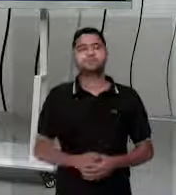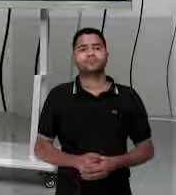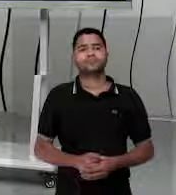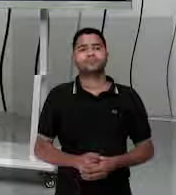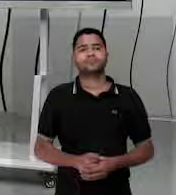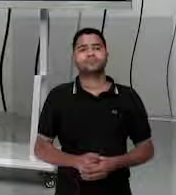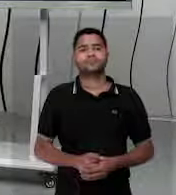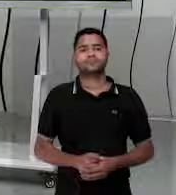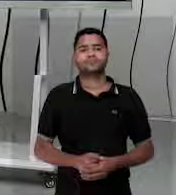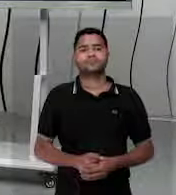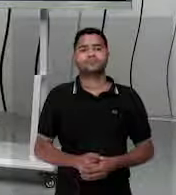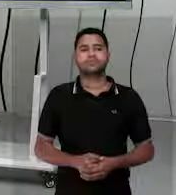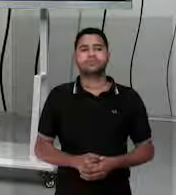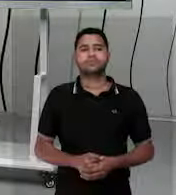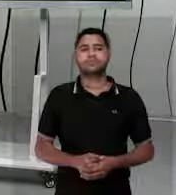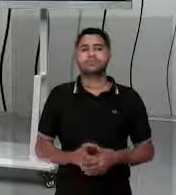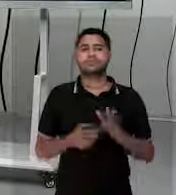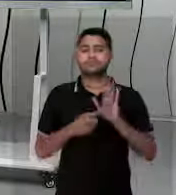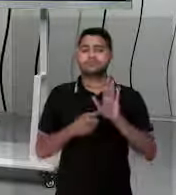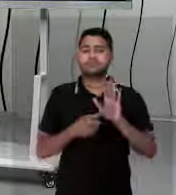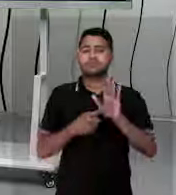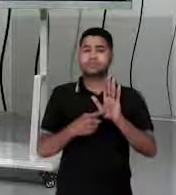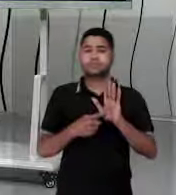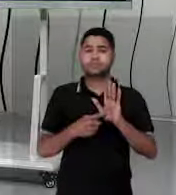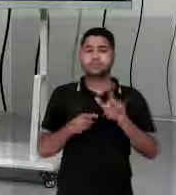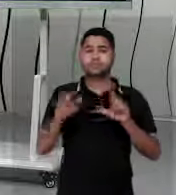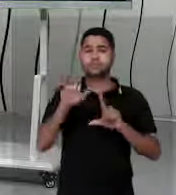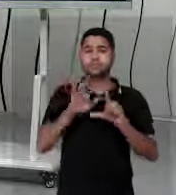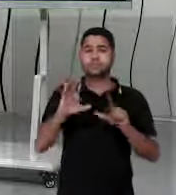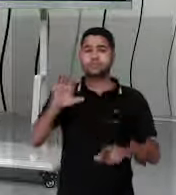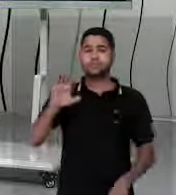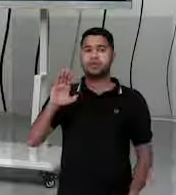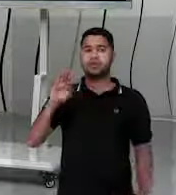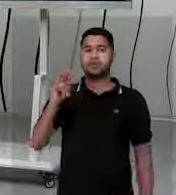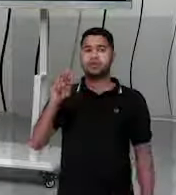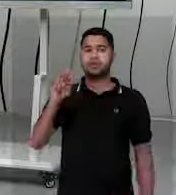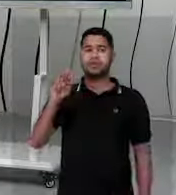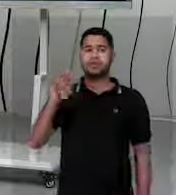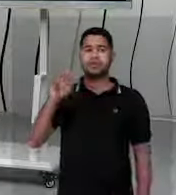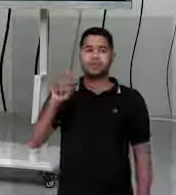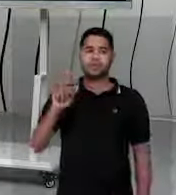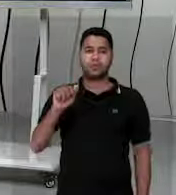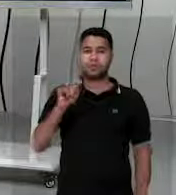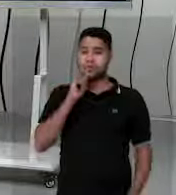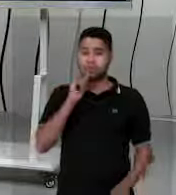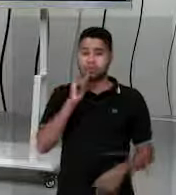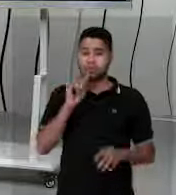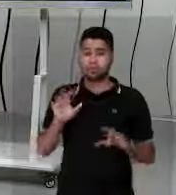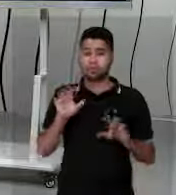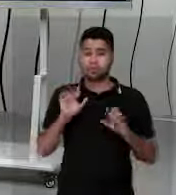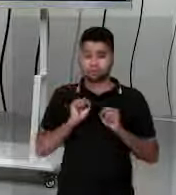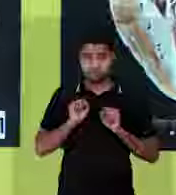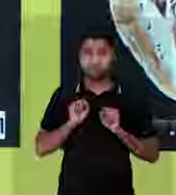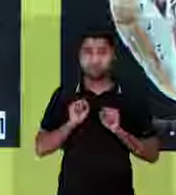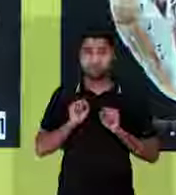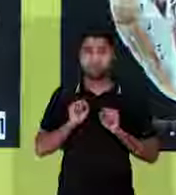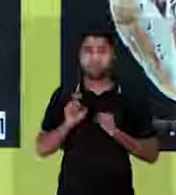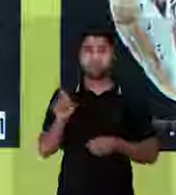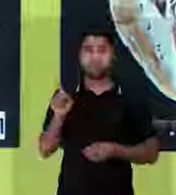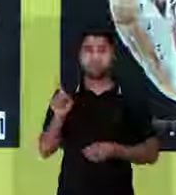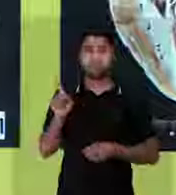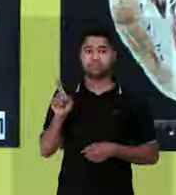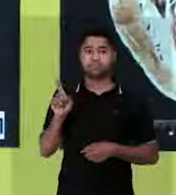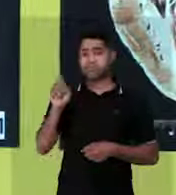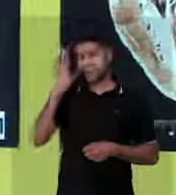Bom, aqui eu trouxe para vocês a imagem do chagoma. Então, logo que a pessoa se infecta, que tem a picada, tem